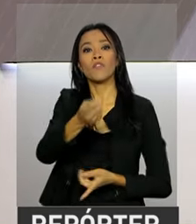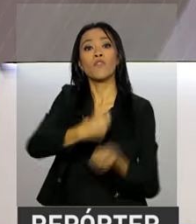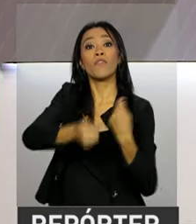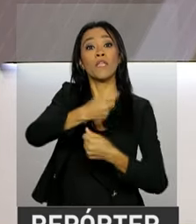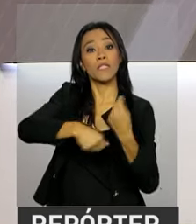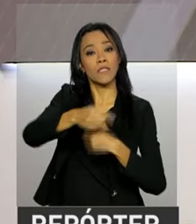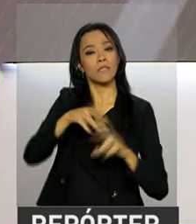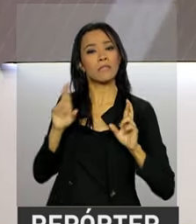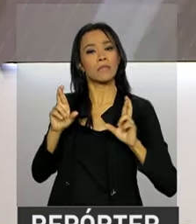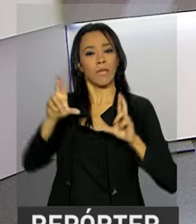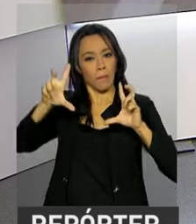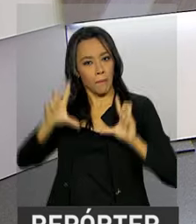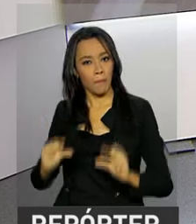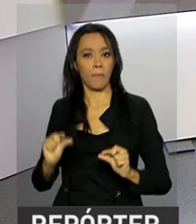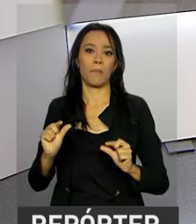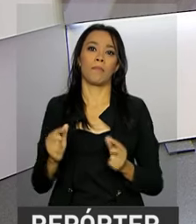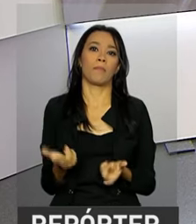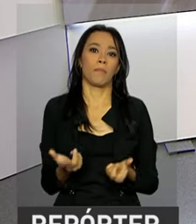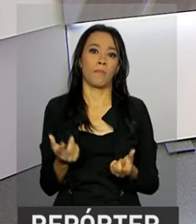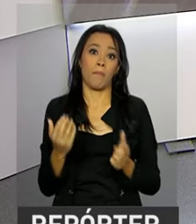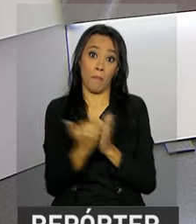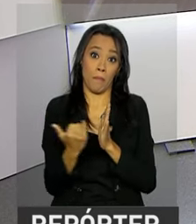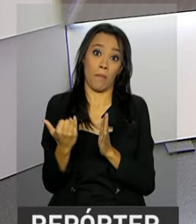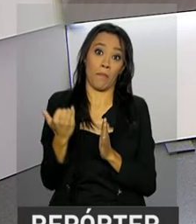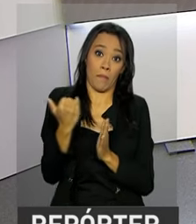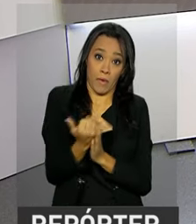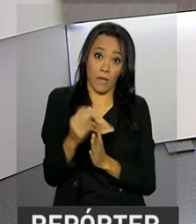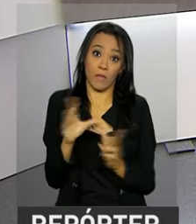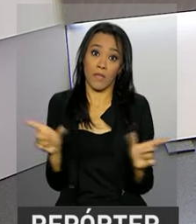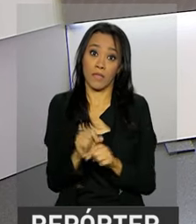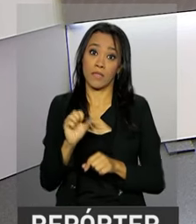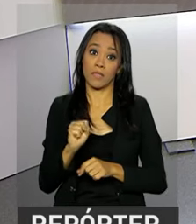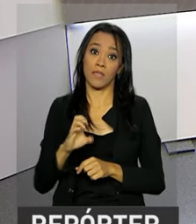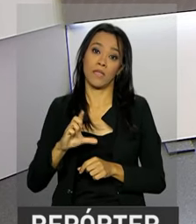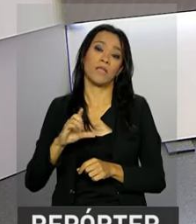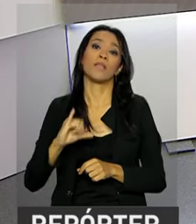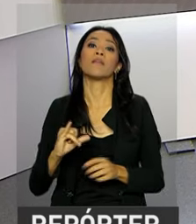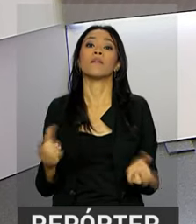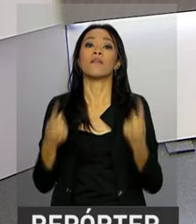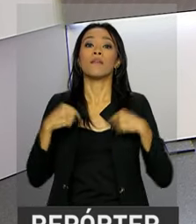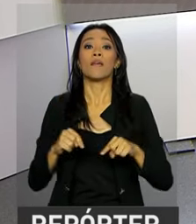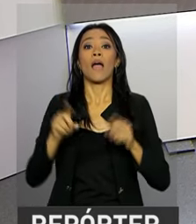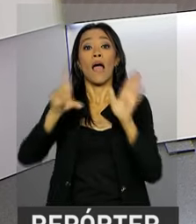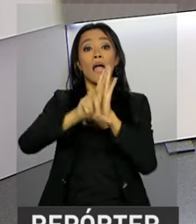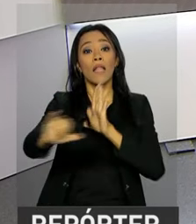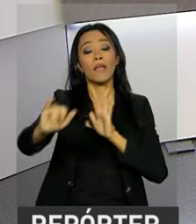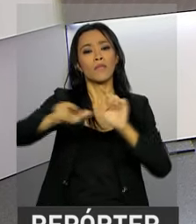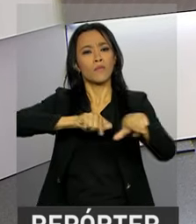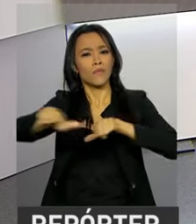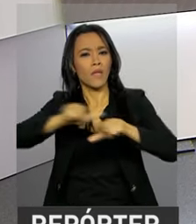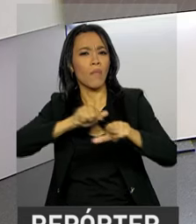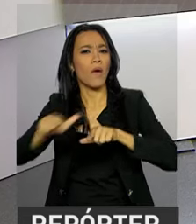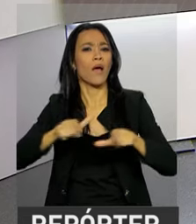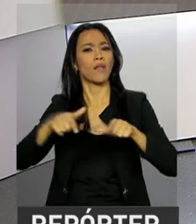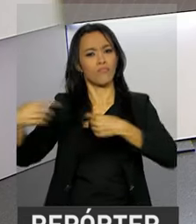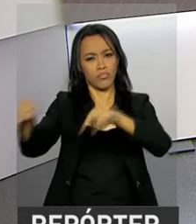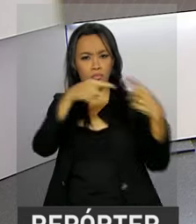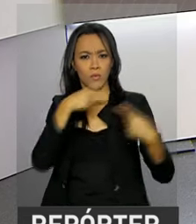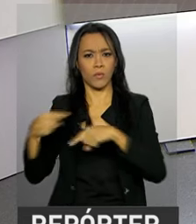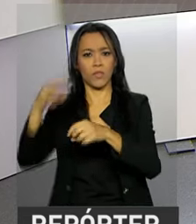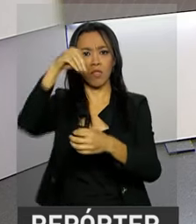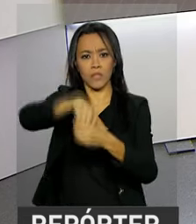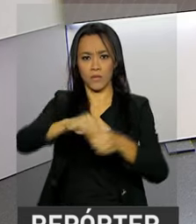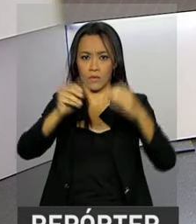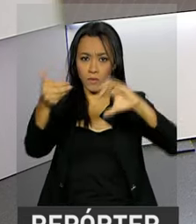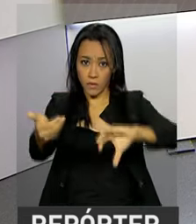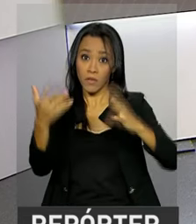da celic e olha as alterações na lei trabalhista estão prontas para serem discutidas no Congresso Nacional então